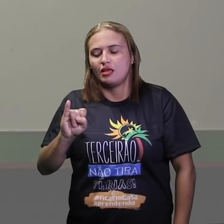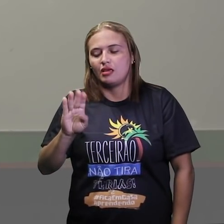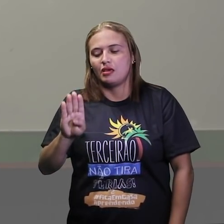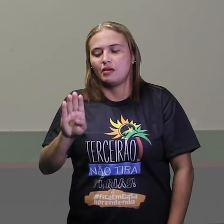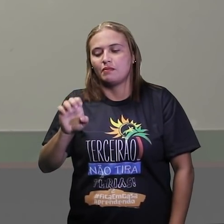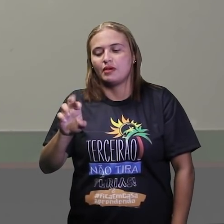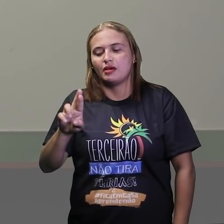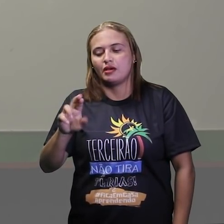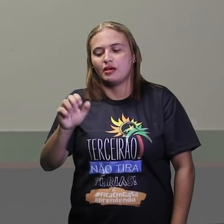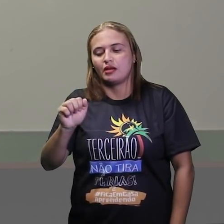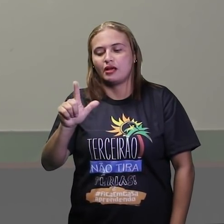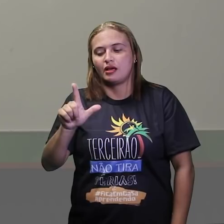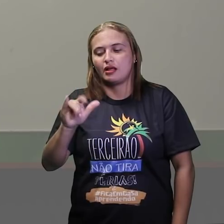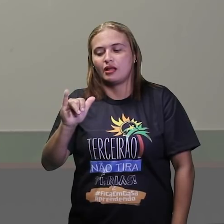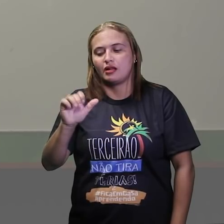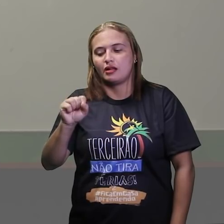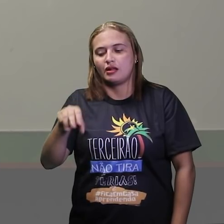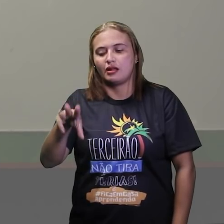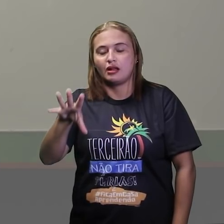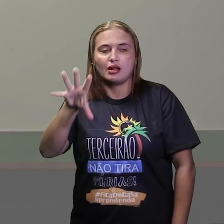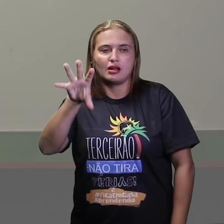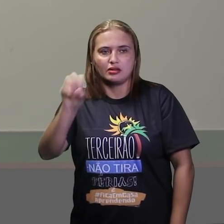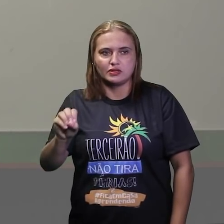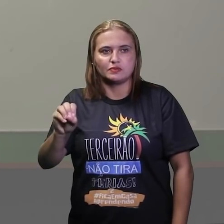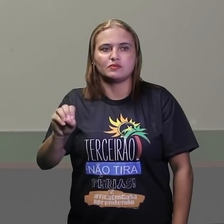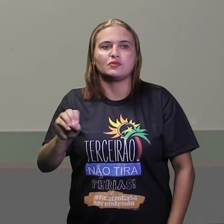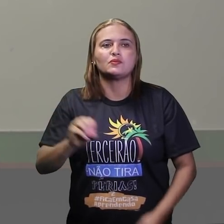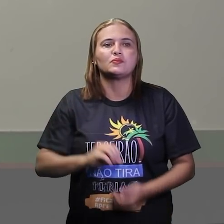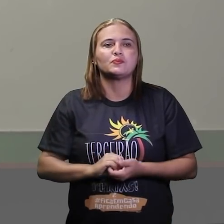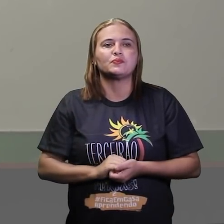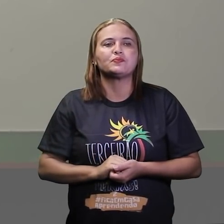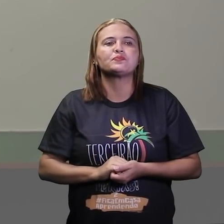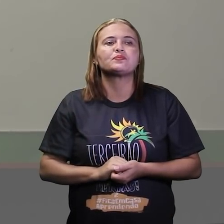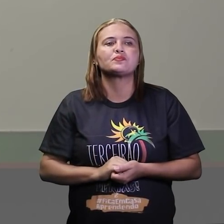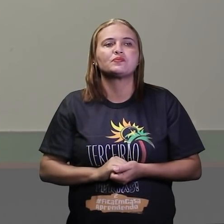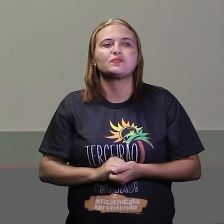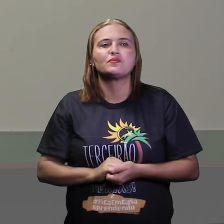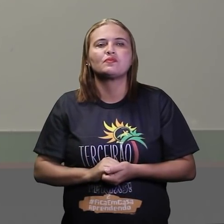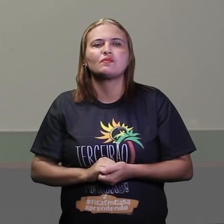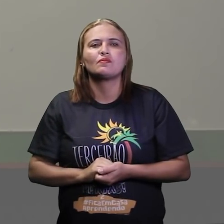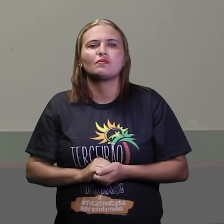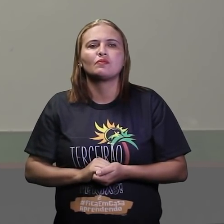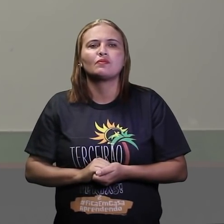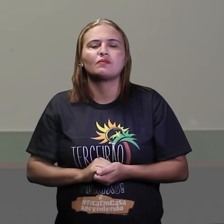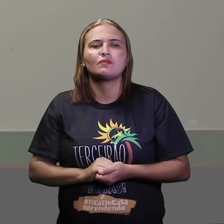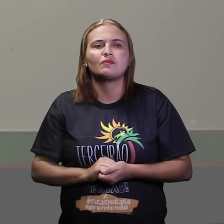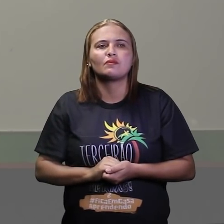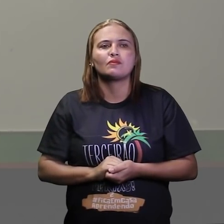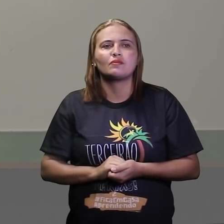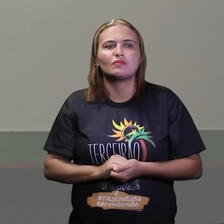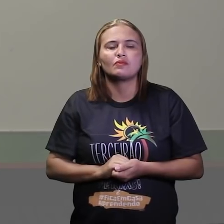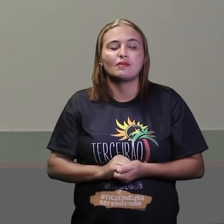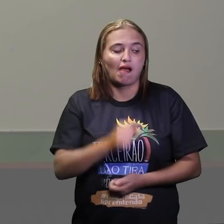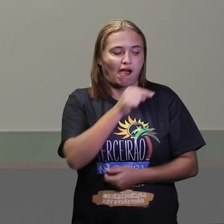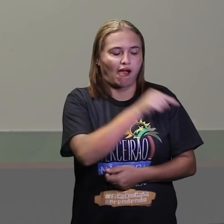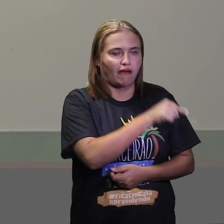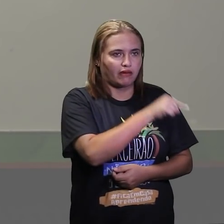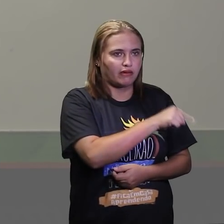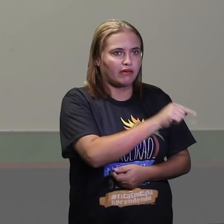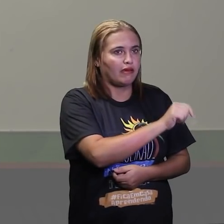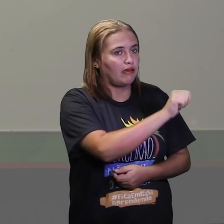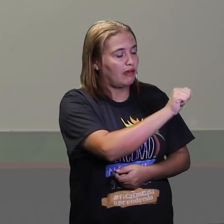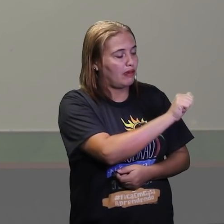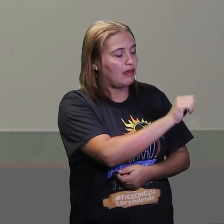Liberalismo. Olha aqui, meu rei. Olha, minha rainha. Liberalismo. Tá vendo a diferença? Aqui é o quê?